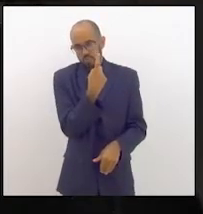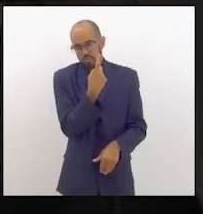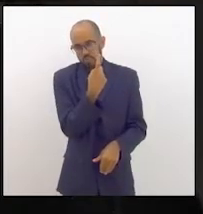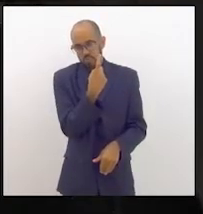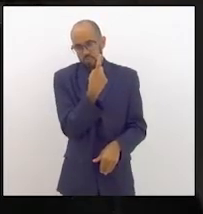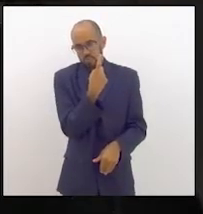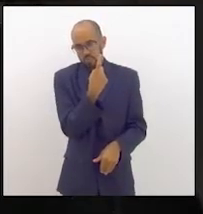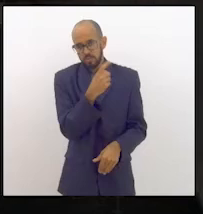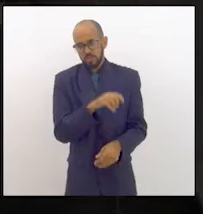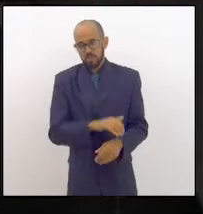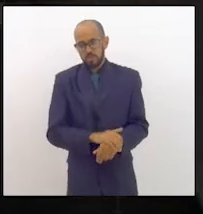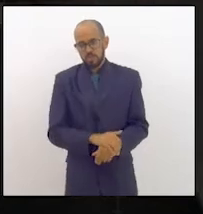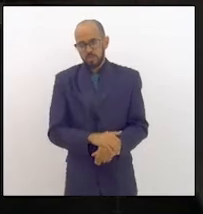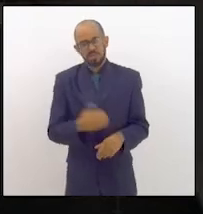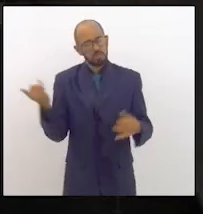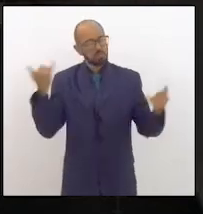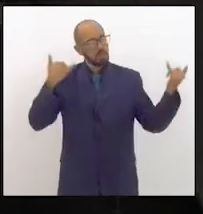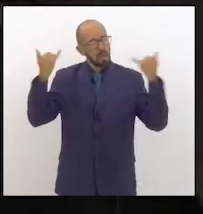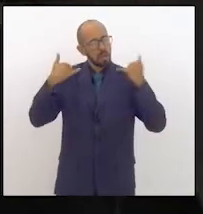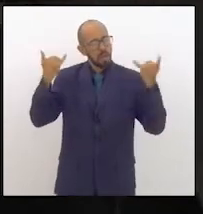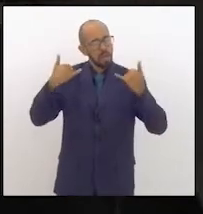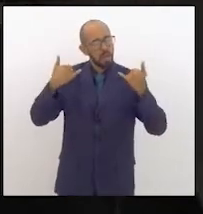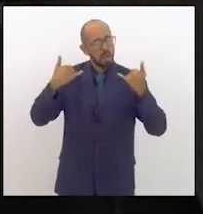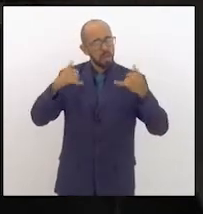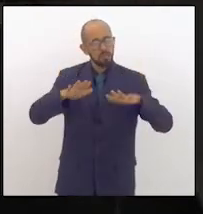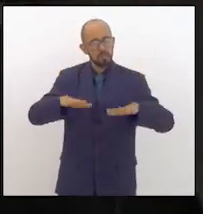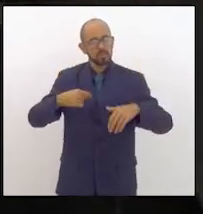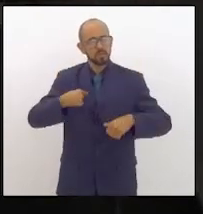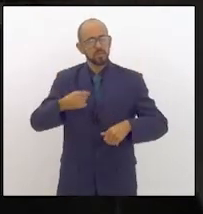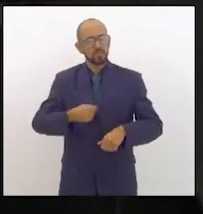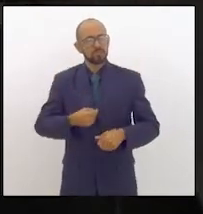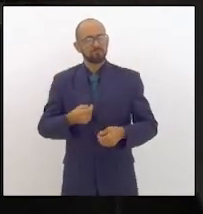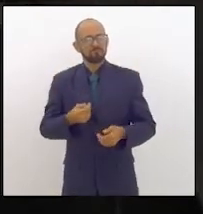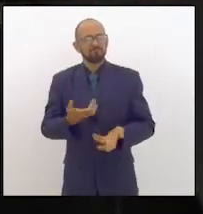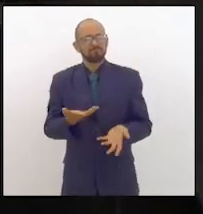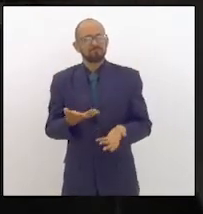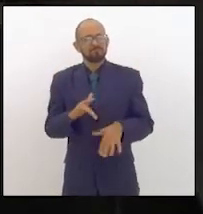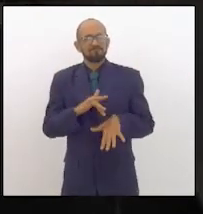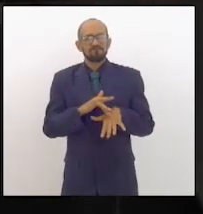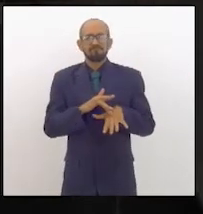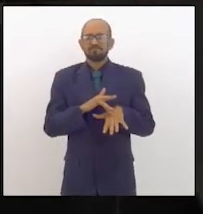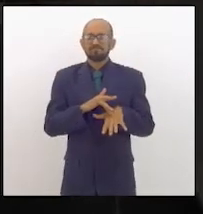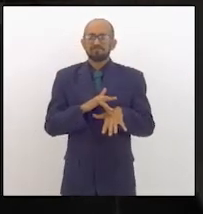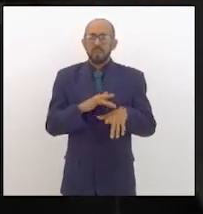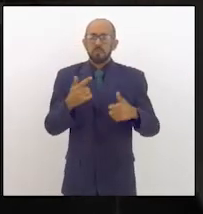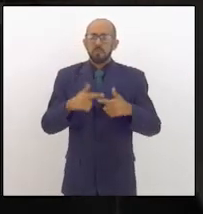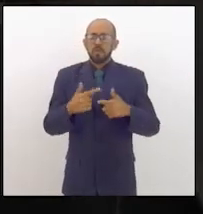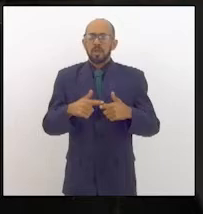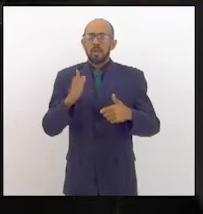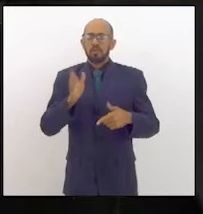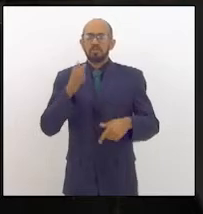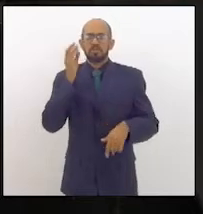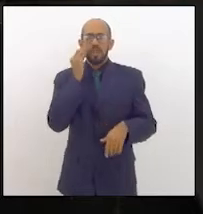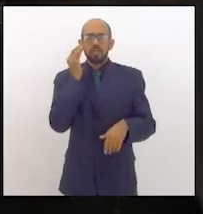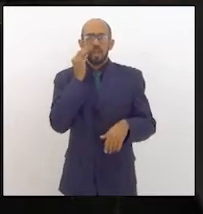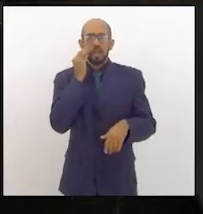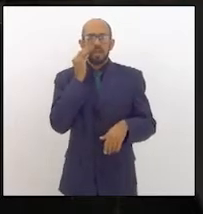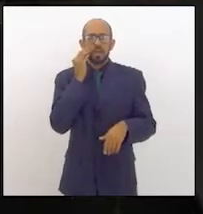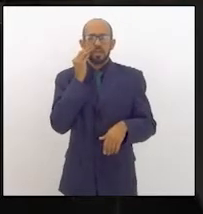escutei isso de várias pessoas e eu fiquei até frustrada porque eu tentei tanto mas tanto